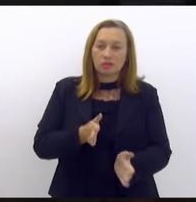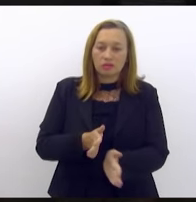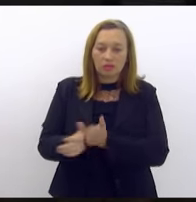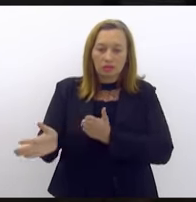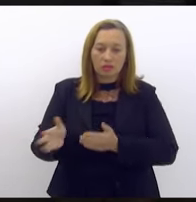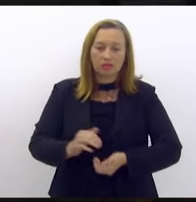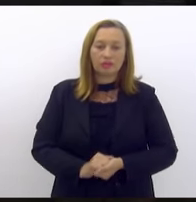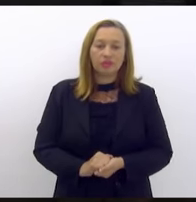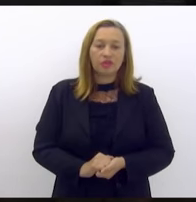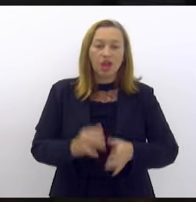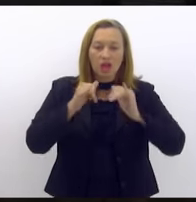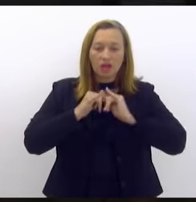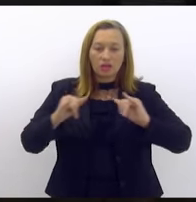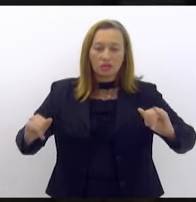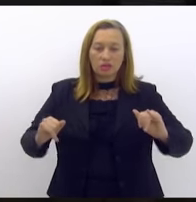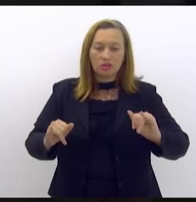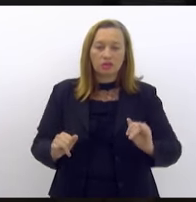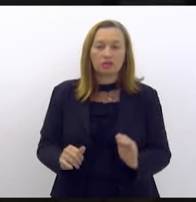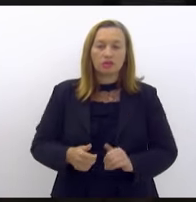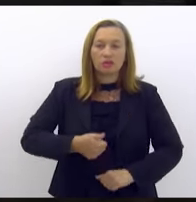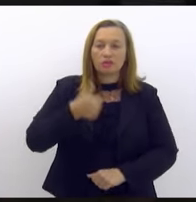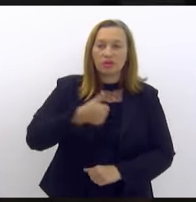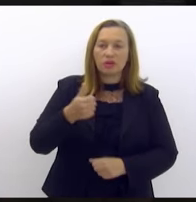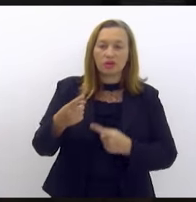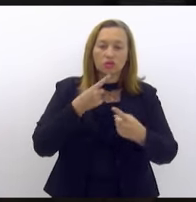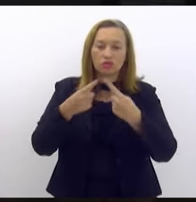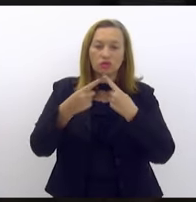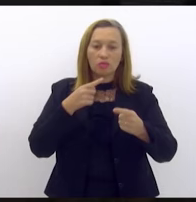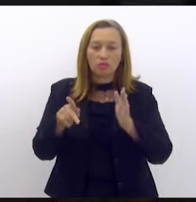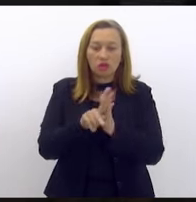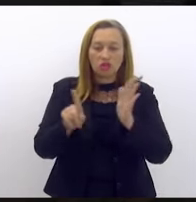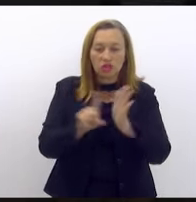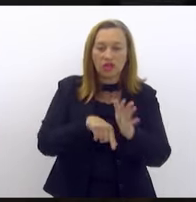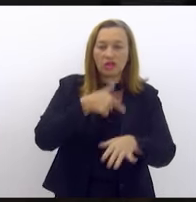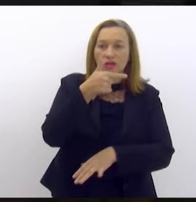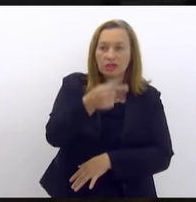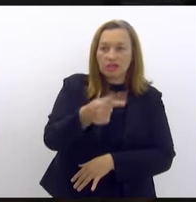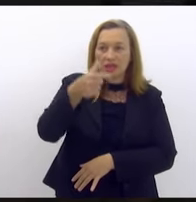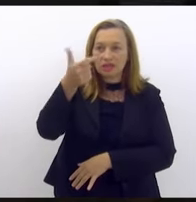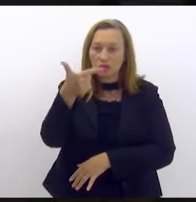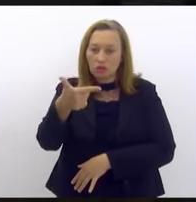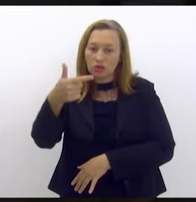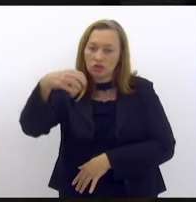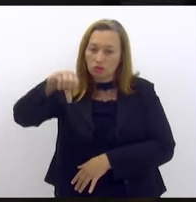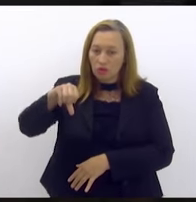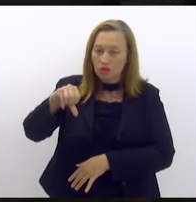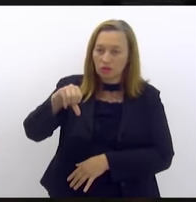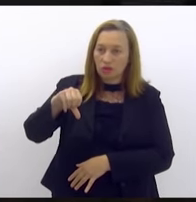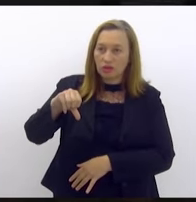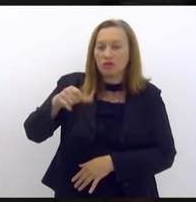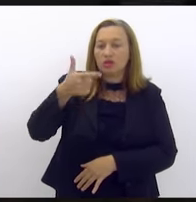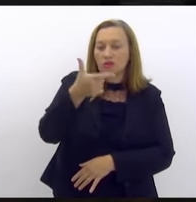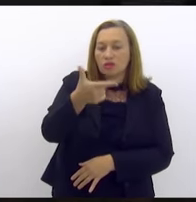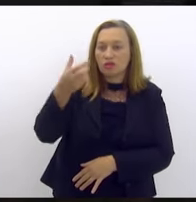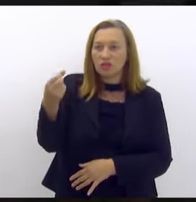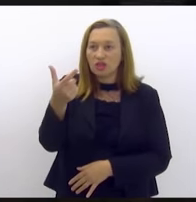autógrafo. Anuncio, em primeira discussão, projeto de lei número